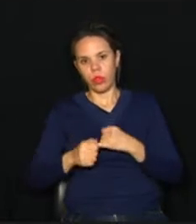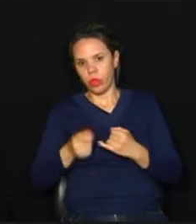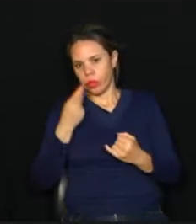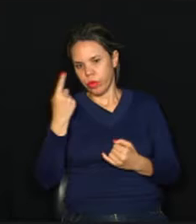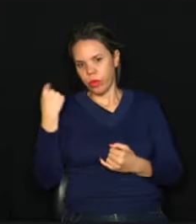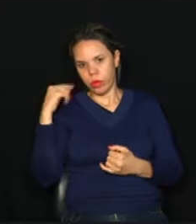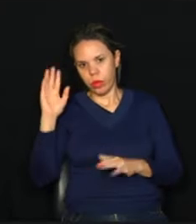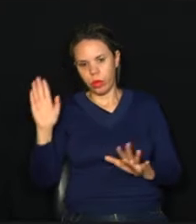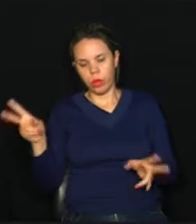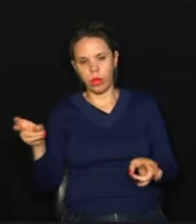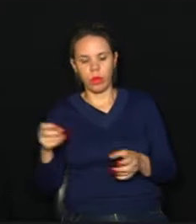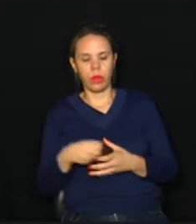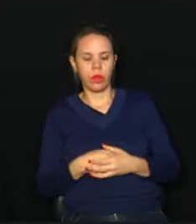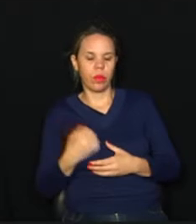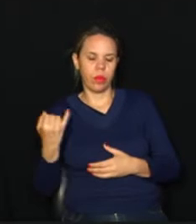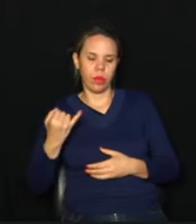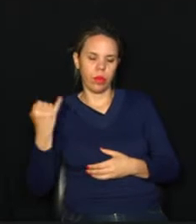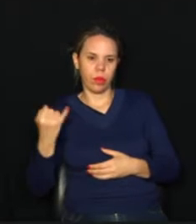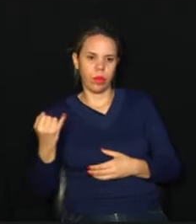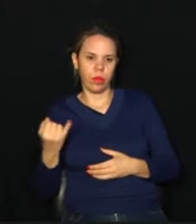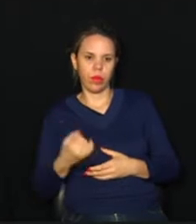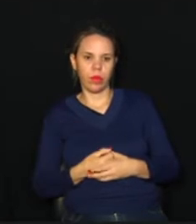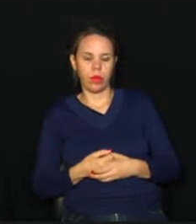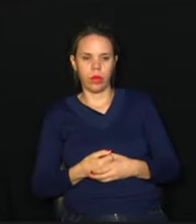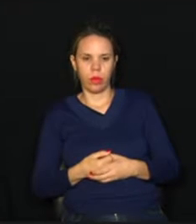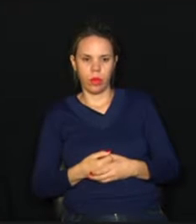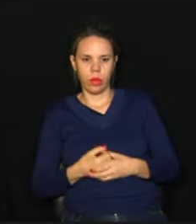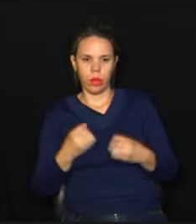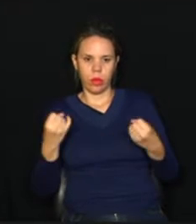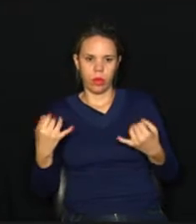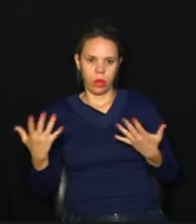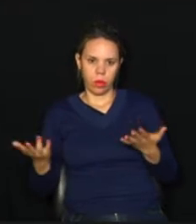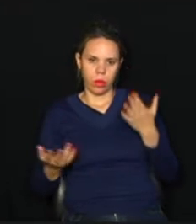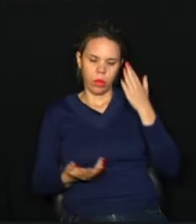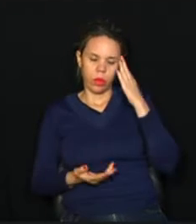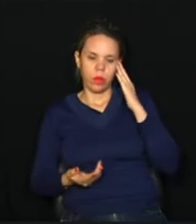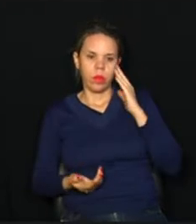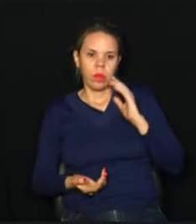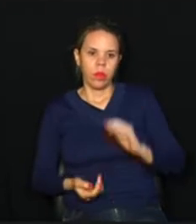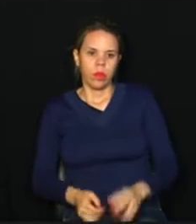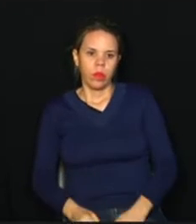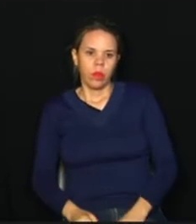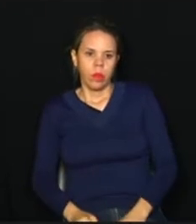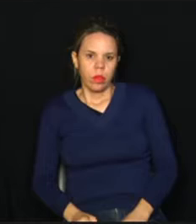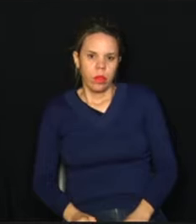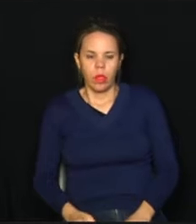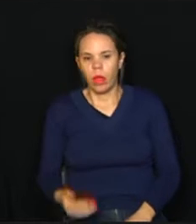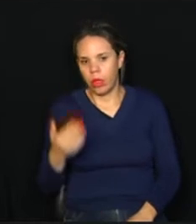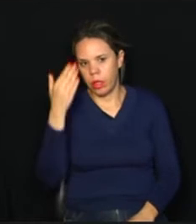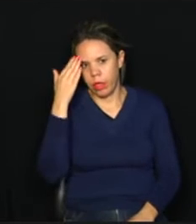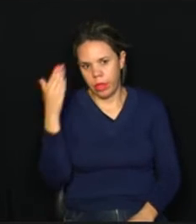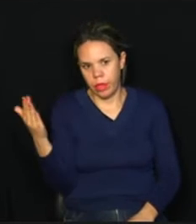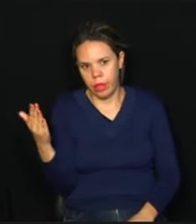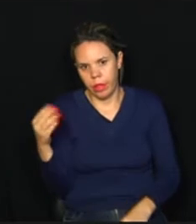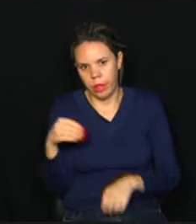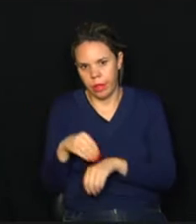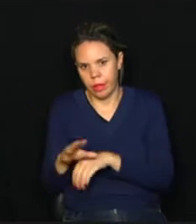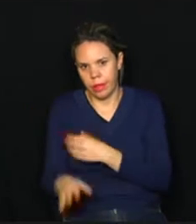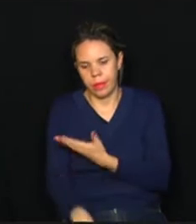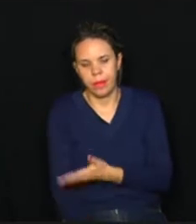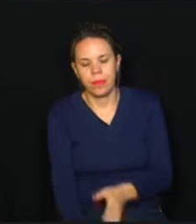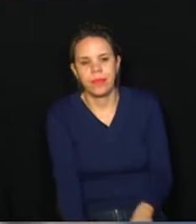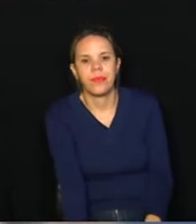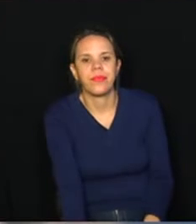tema, é importante a gente também falar um pouco sobre isso. Ondino, muito obrigado, passo a palavra.